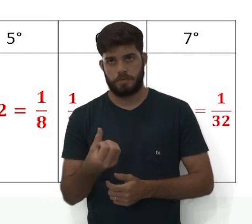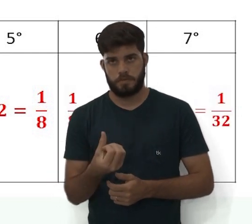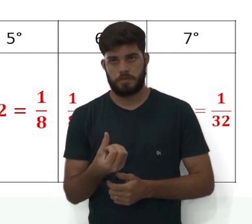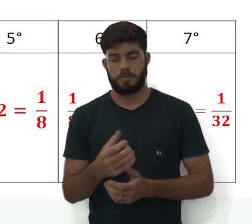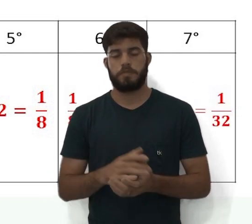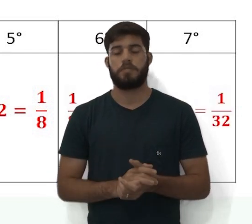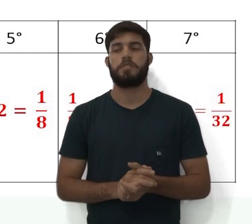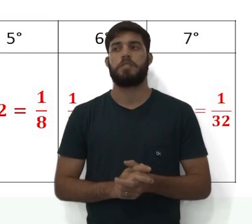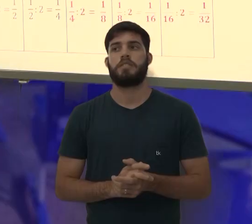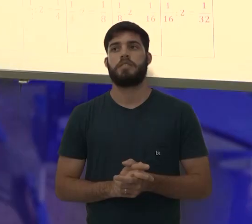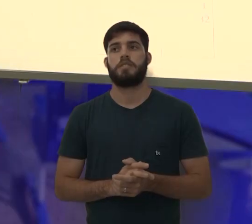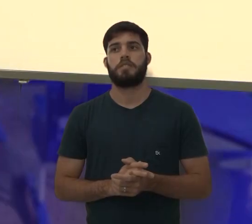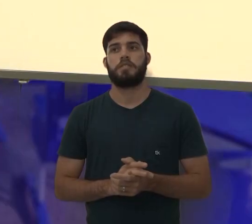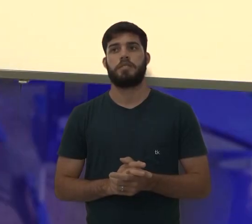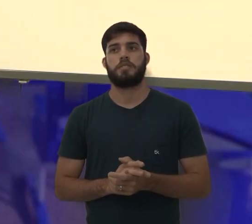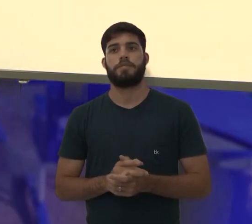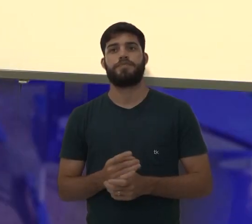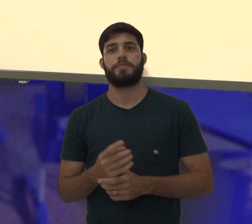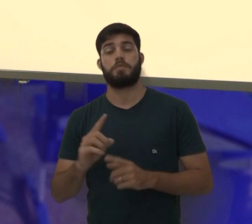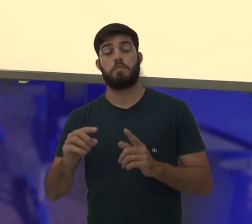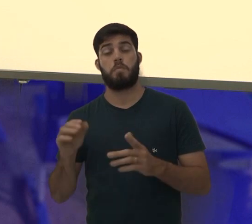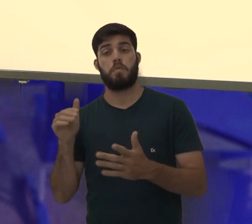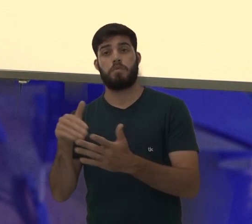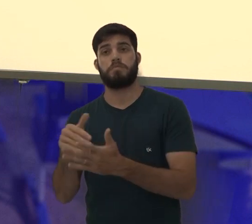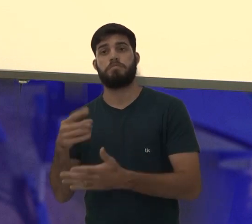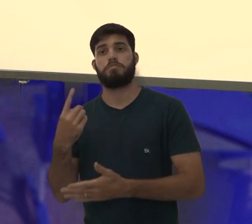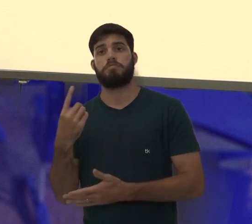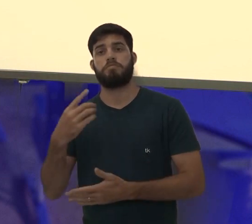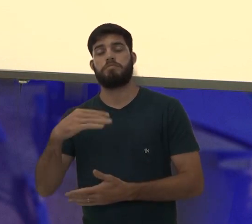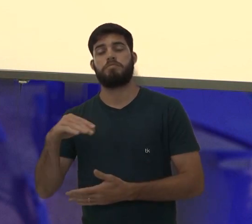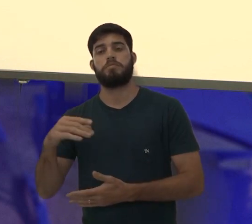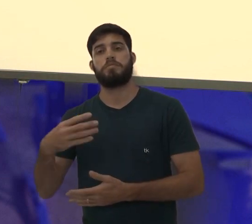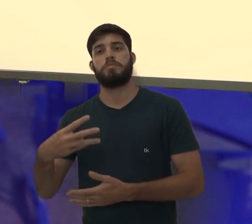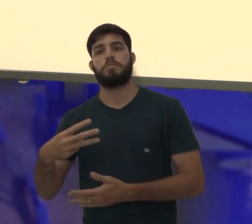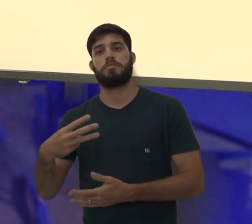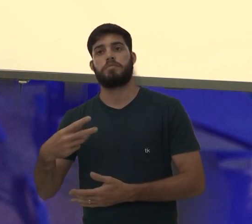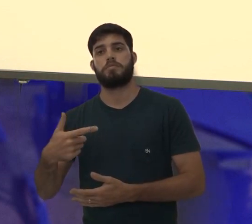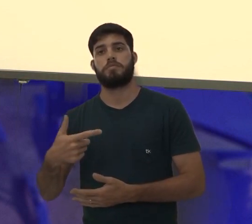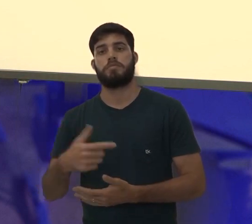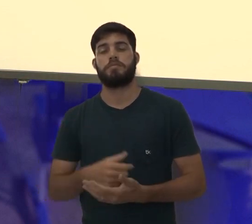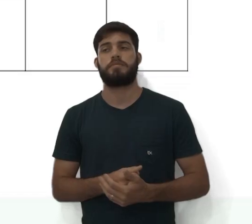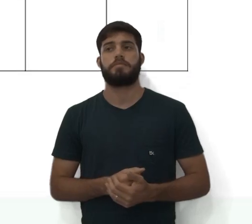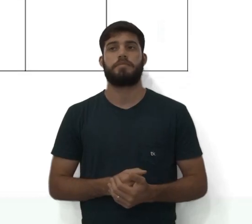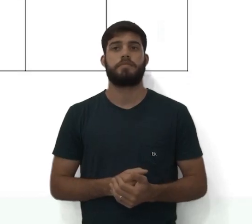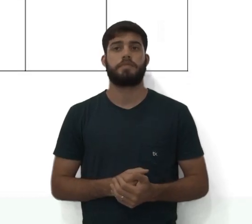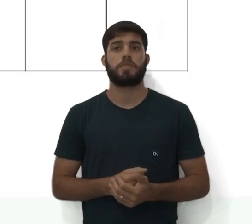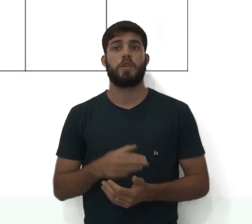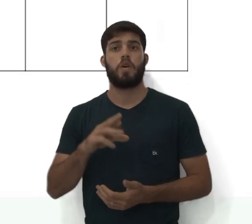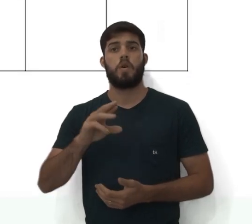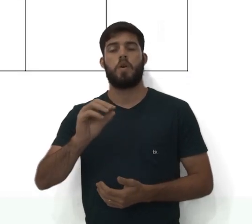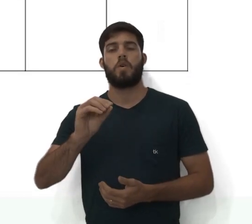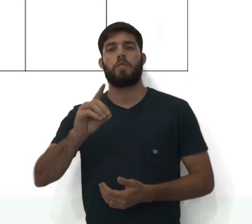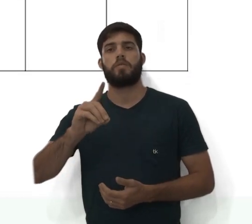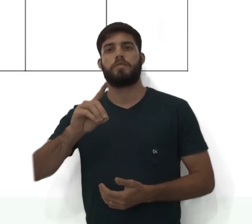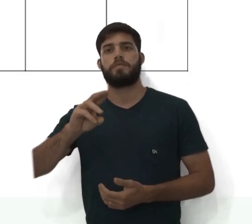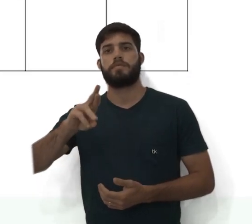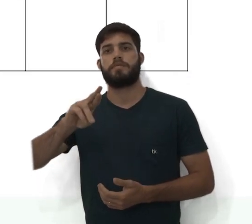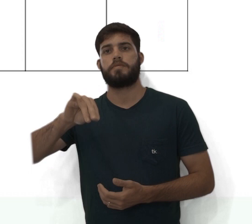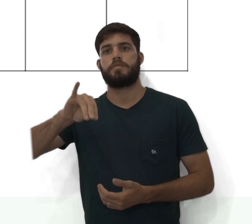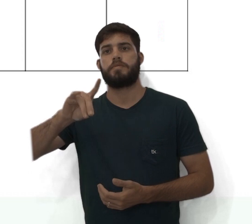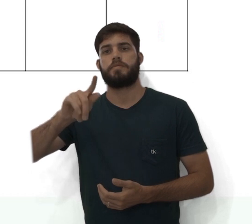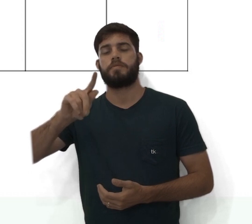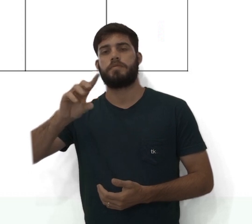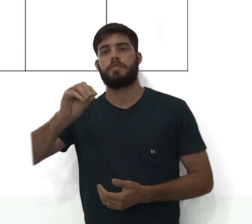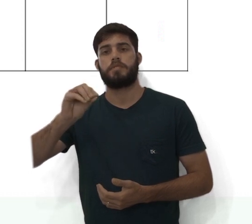1/32. Na questão B, diz o seguinte: Rodrigo percebeu que poderia escrever a altura dos